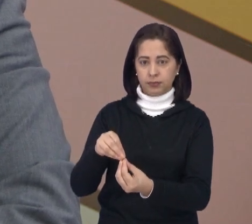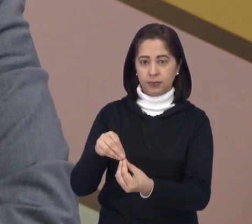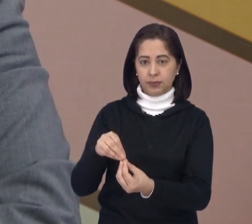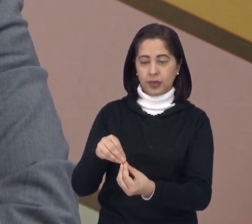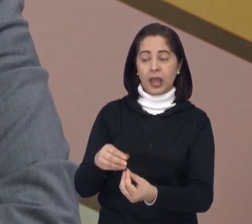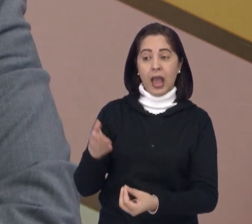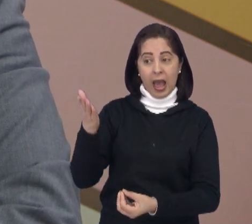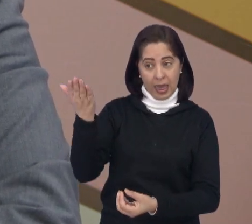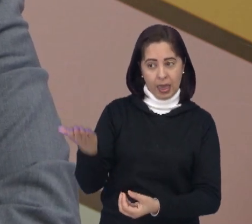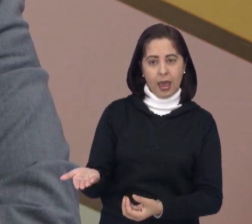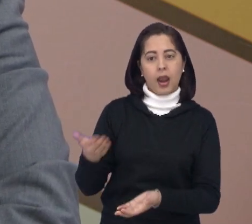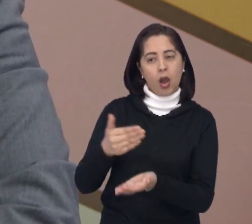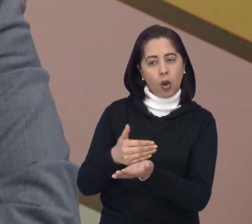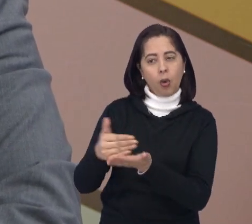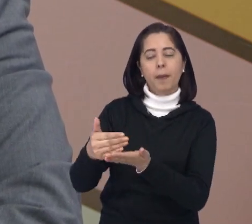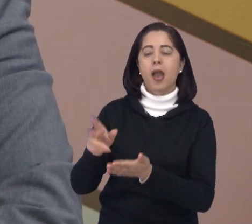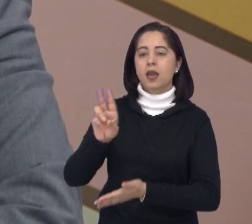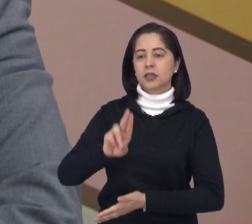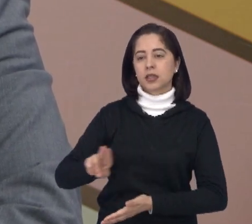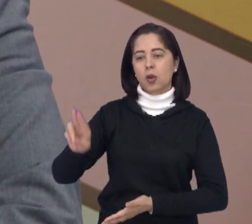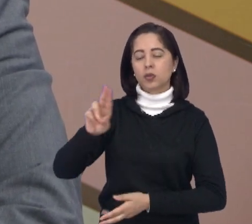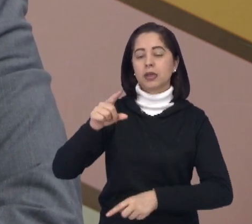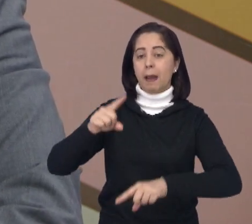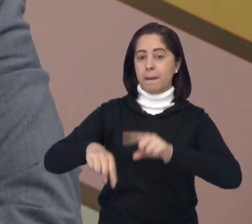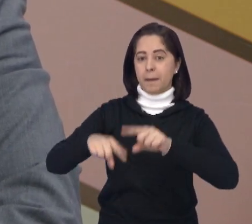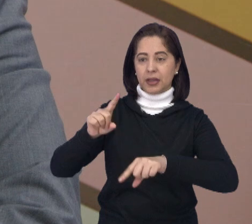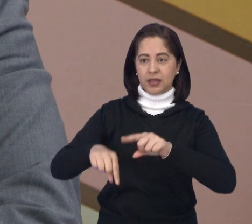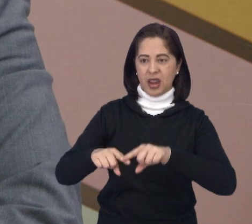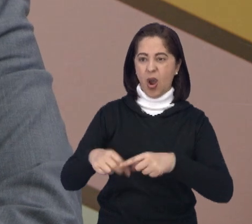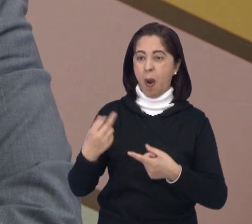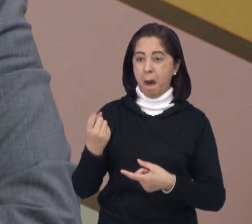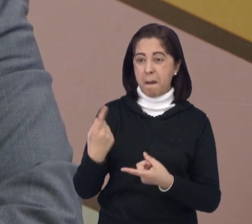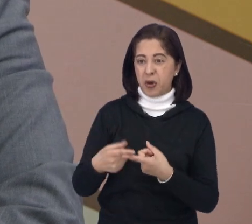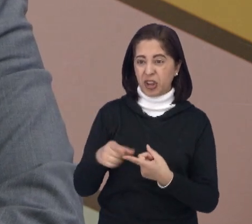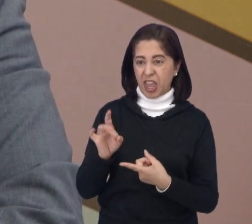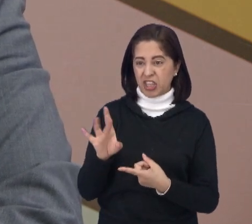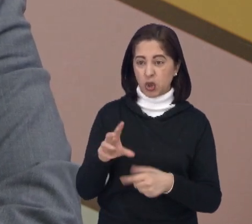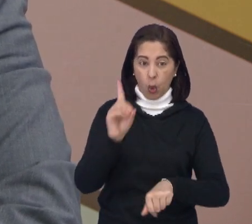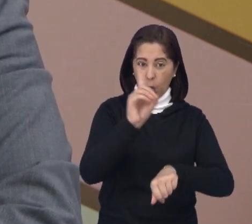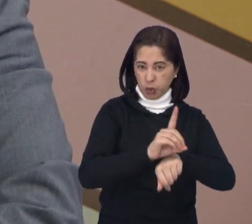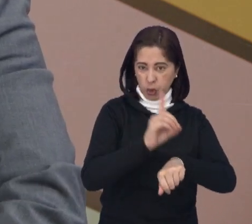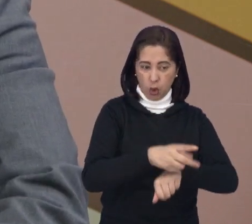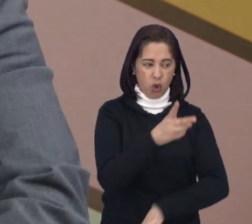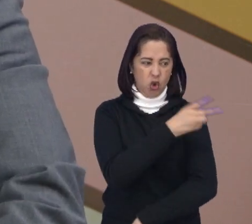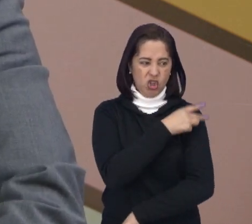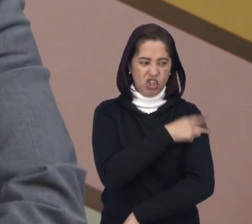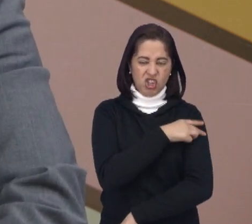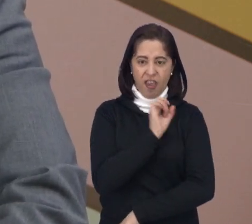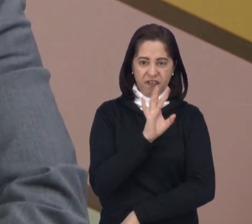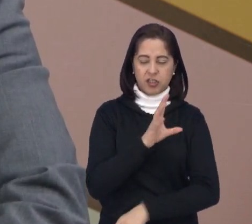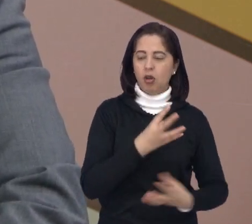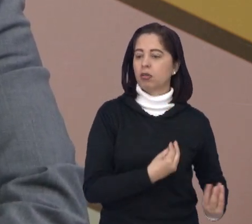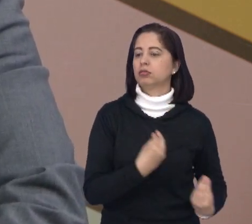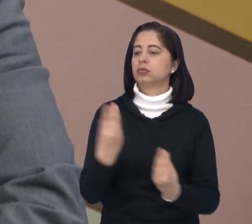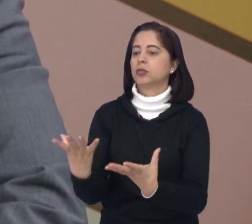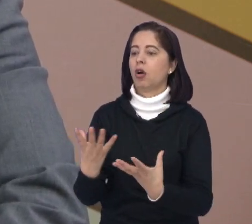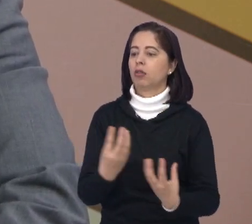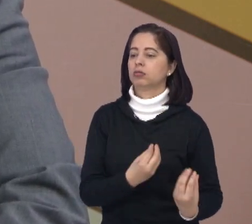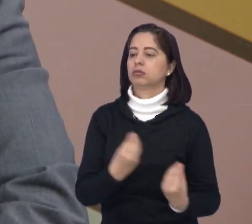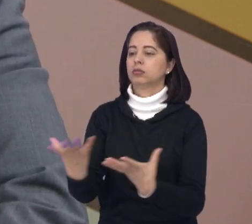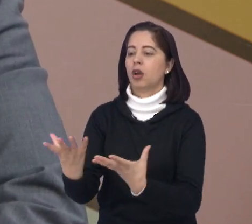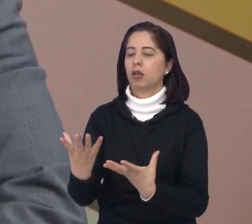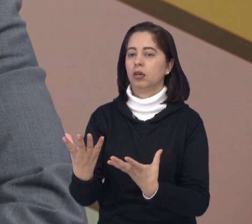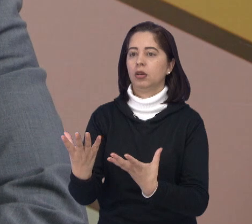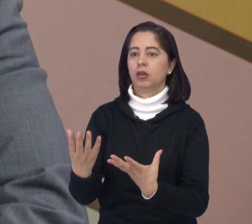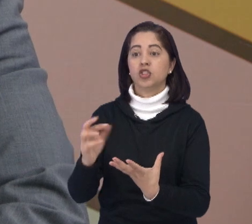ela começa a realizar. Então, simplesmente a gente entregar, treinar e falar vai, não é o suficiente. A gente tem